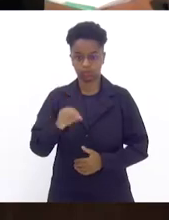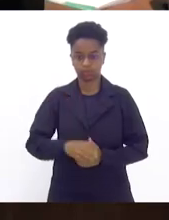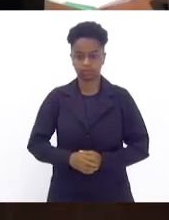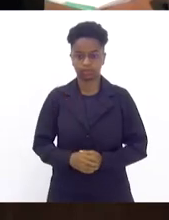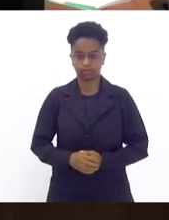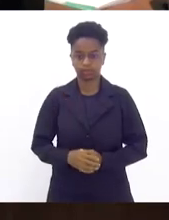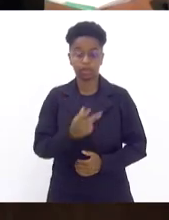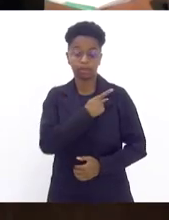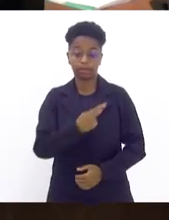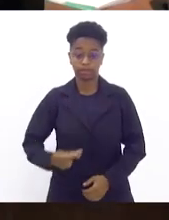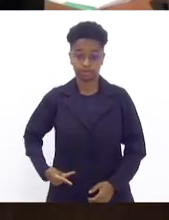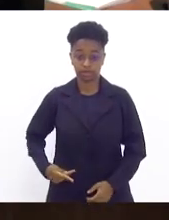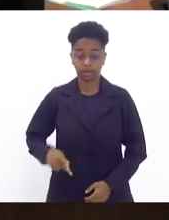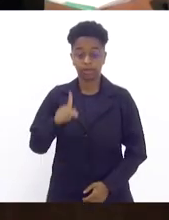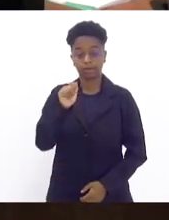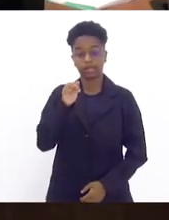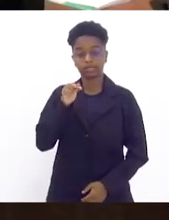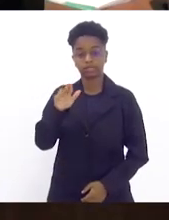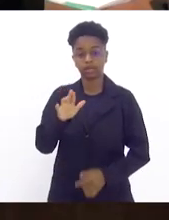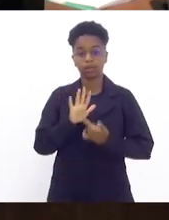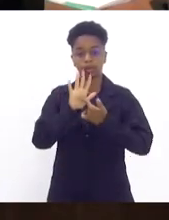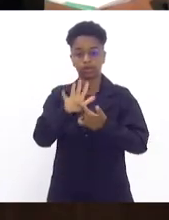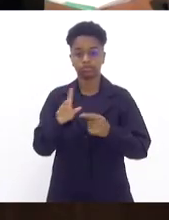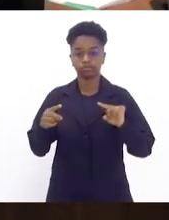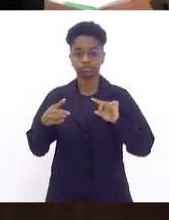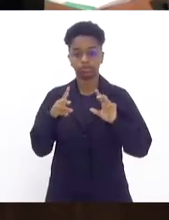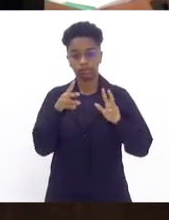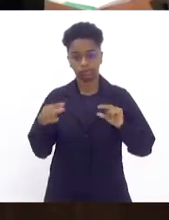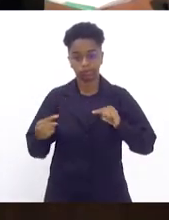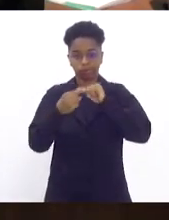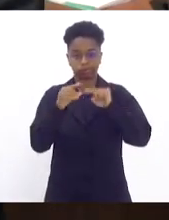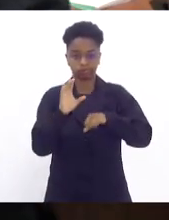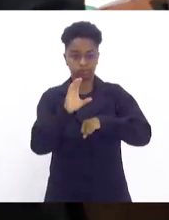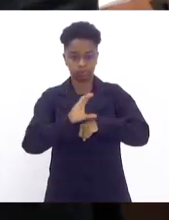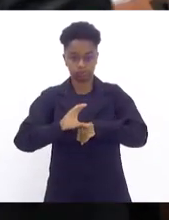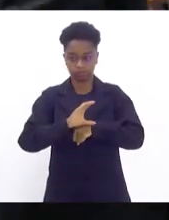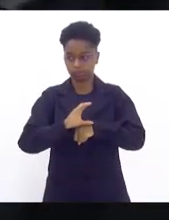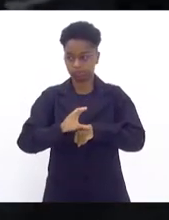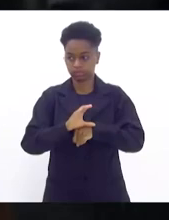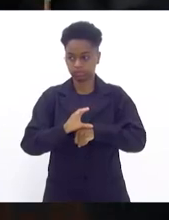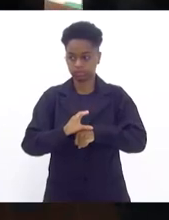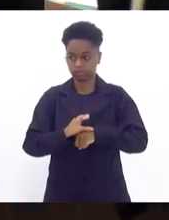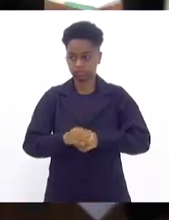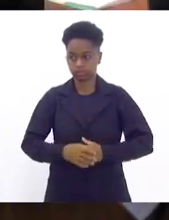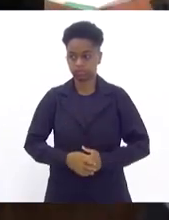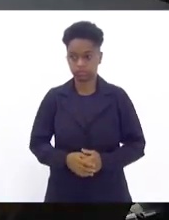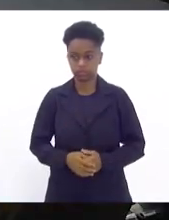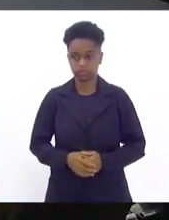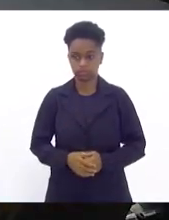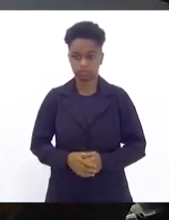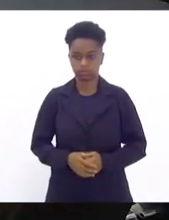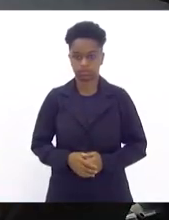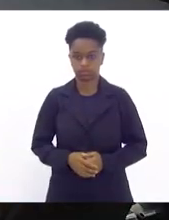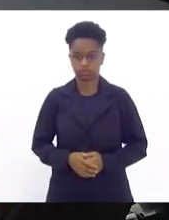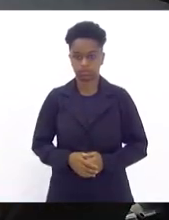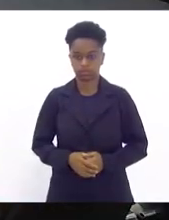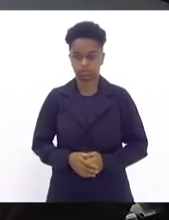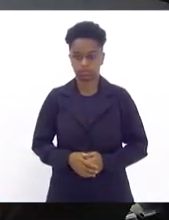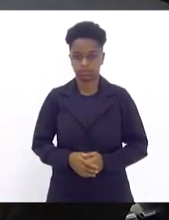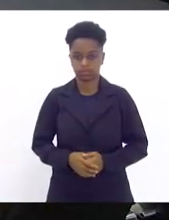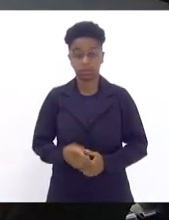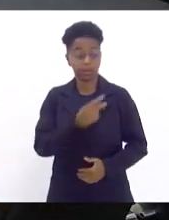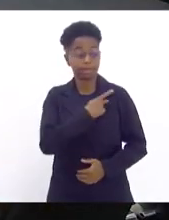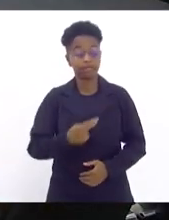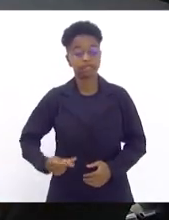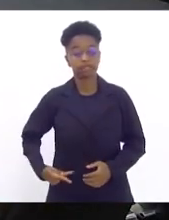Presidente, parecer da CCJ pela constitucionalidade com emenda. Obrigado. Senhora Presidente. Pois